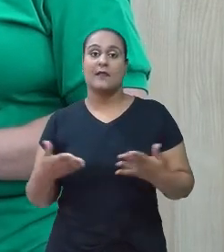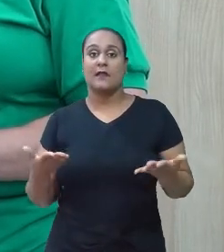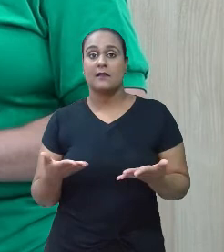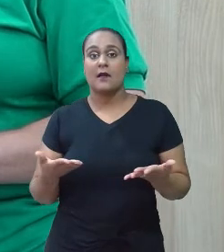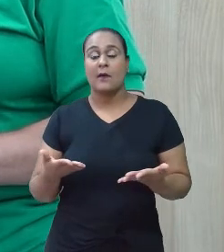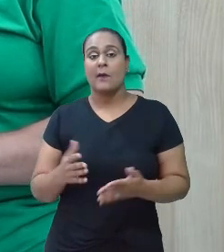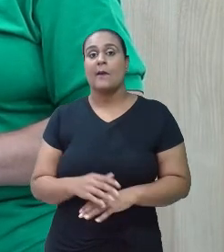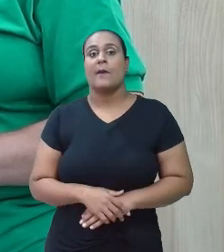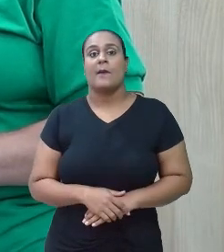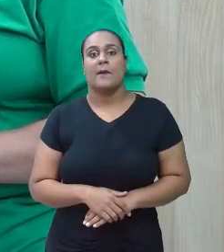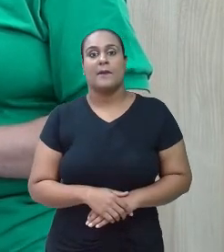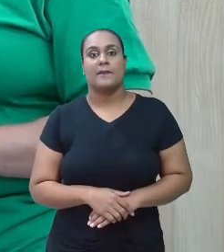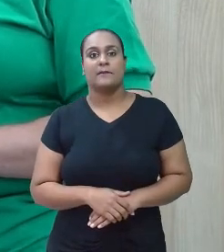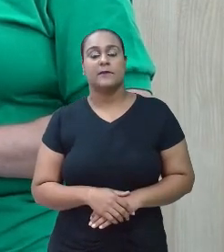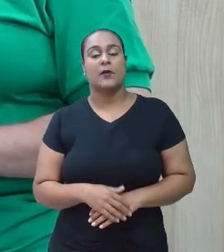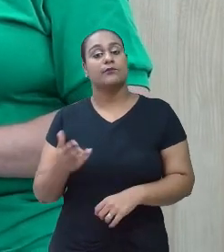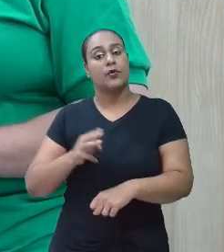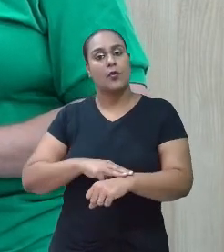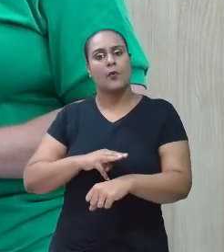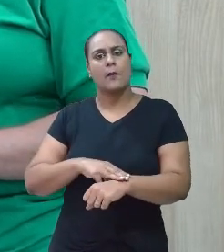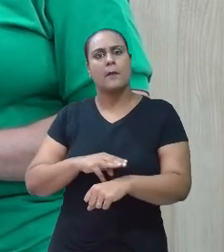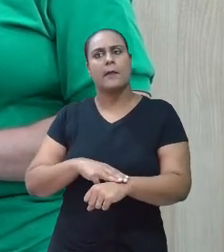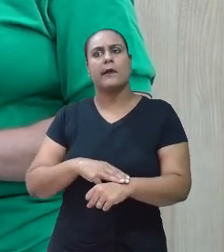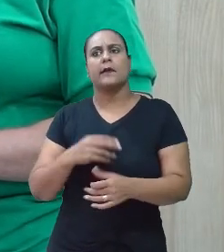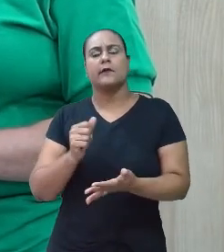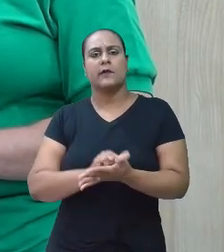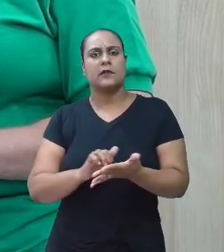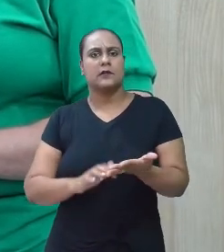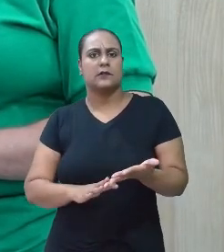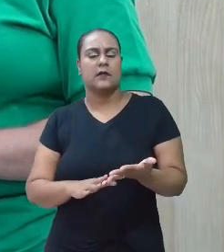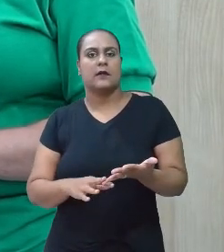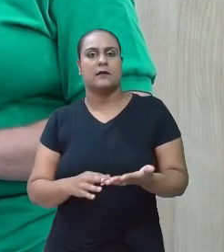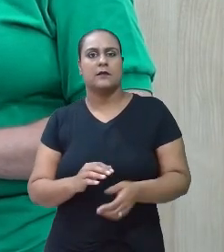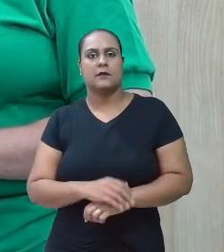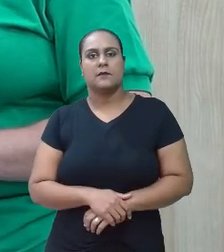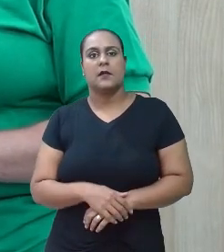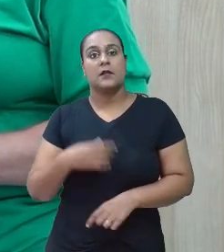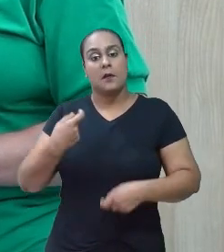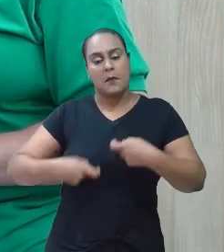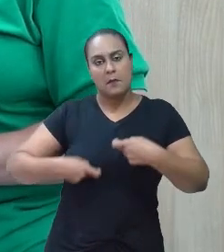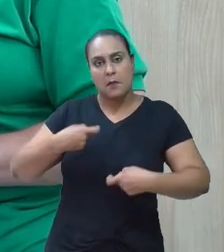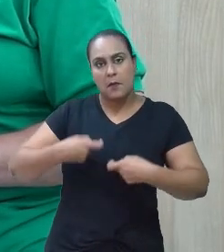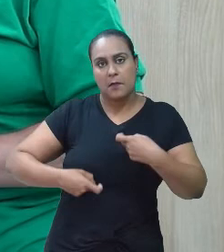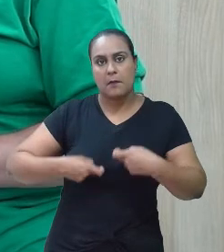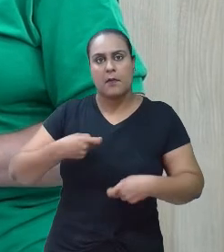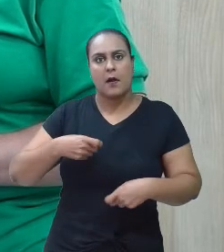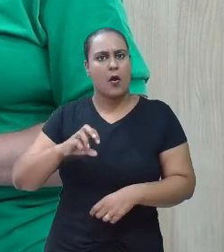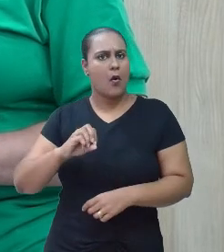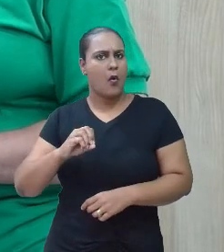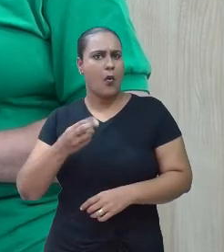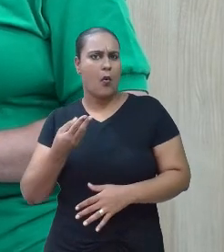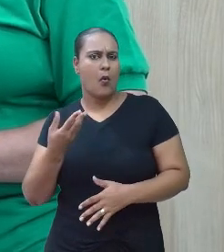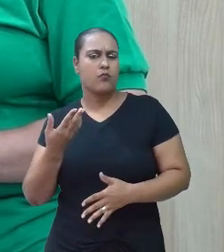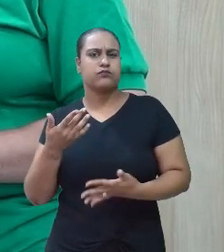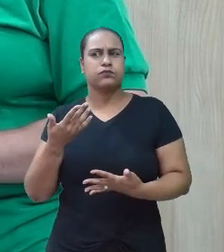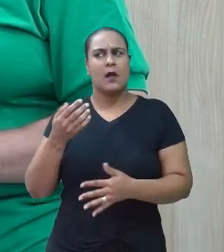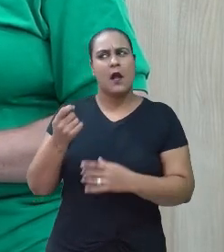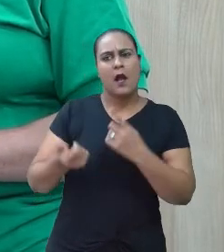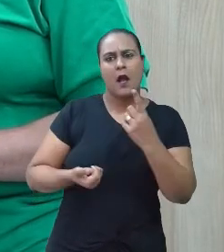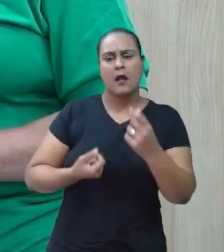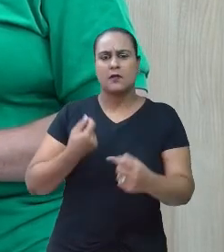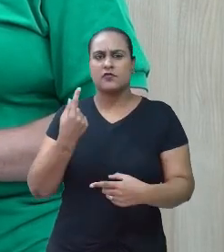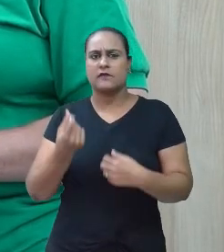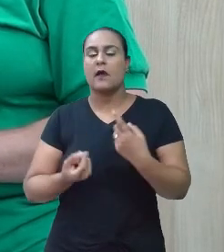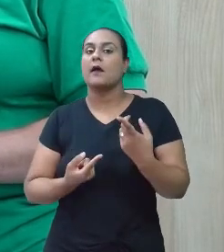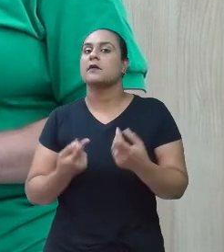né, ter um momento aí de uma atividade sexual ativa, ou até mesmo que não seja tão ativa, é procurar, gente.